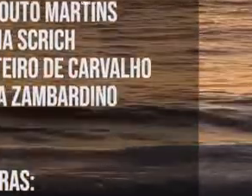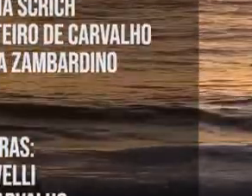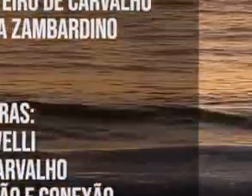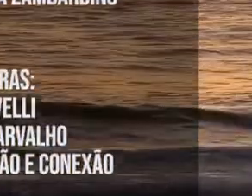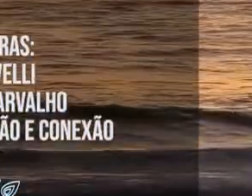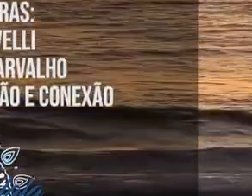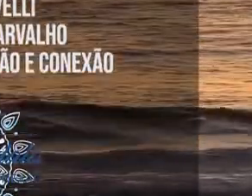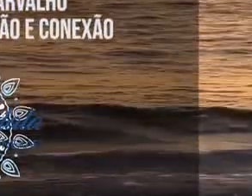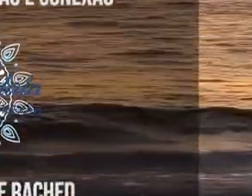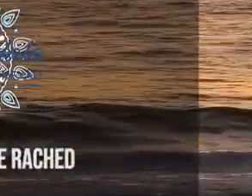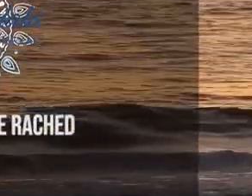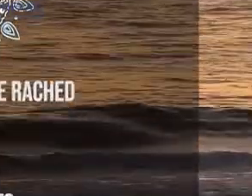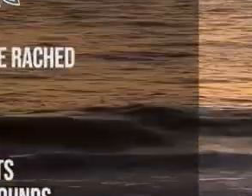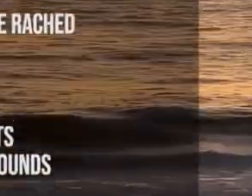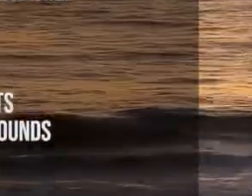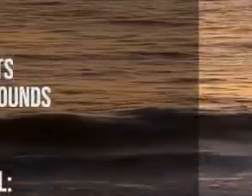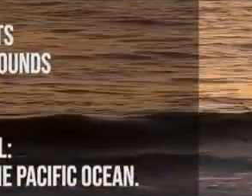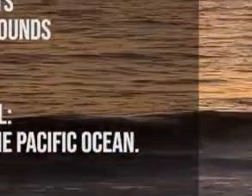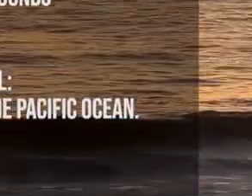E aí